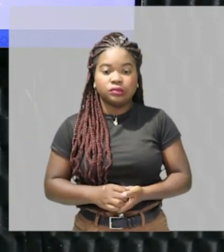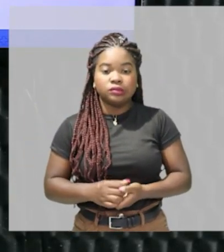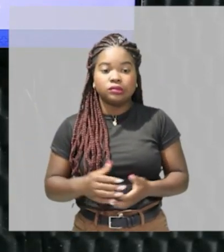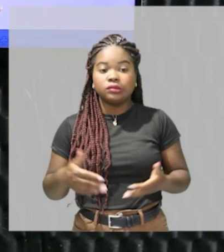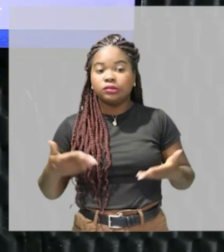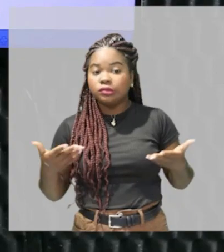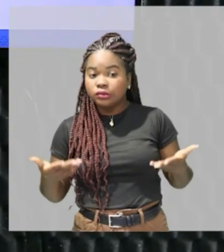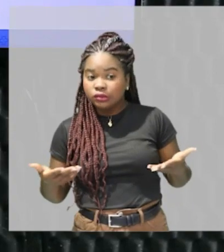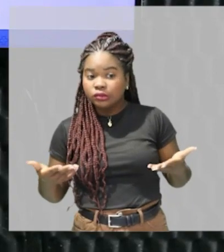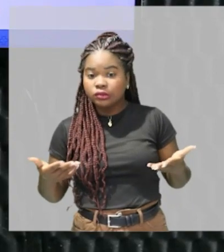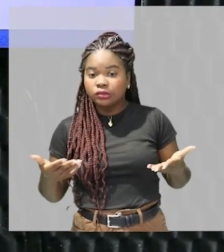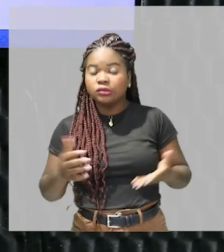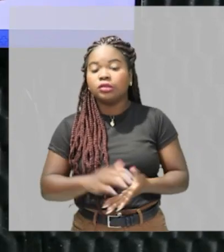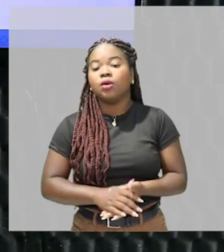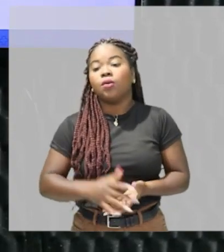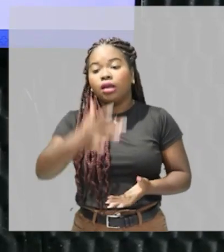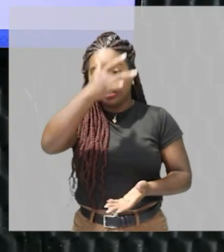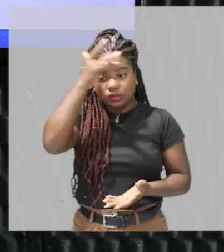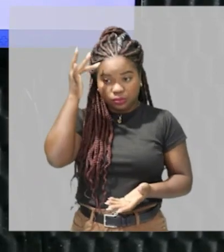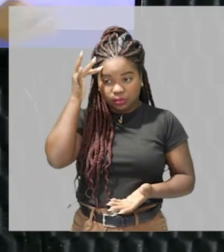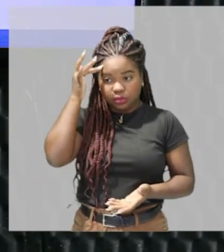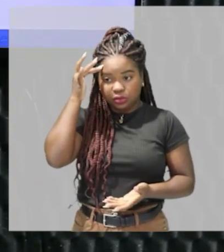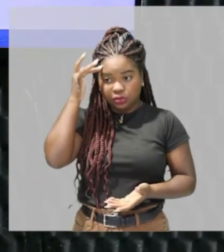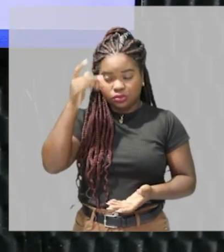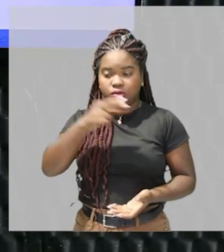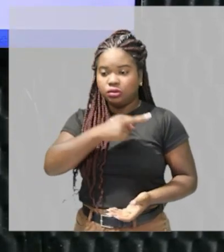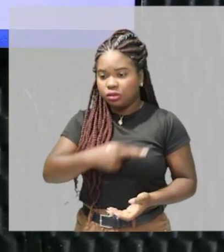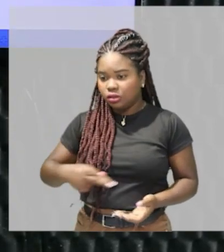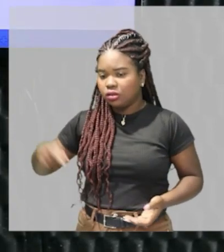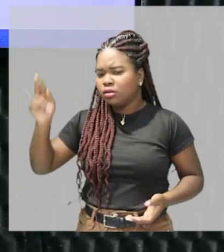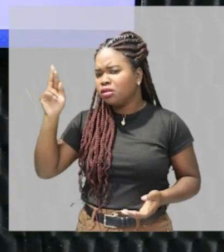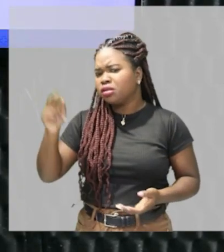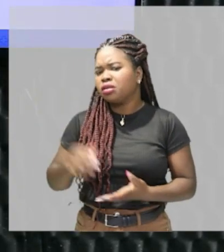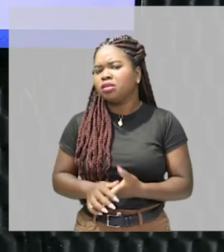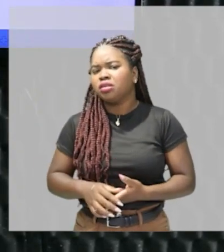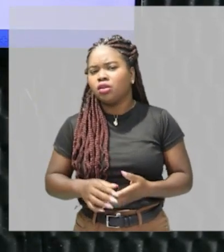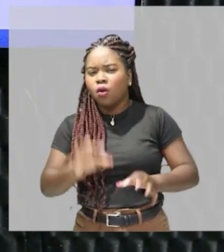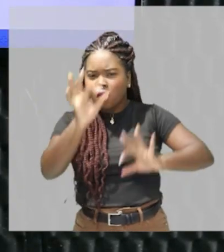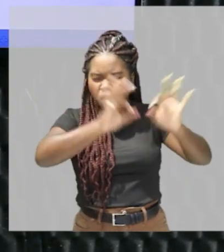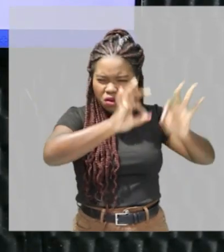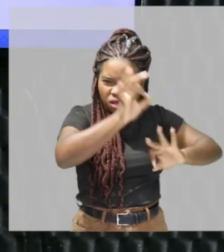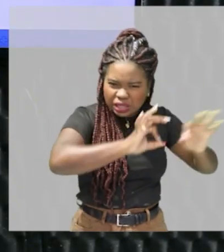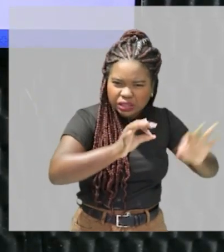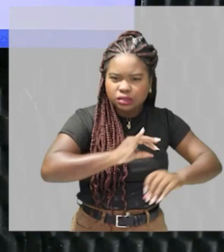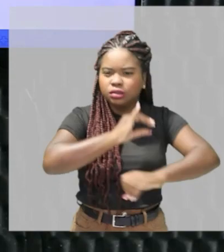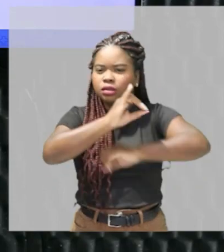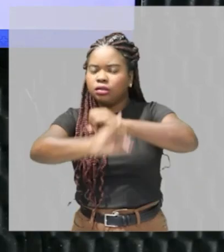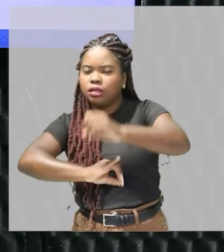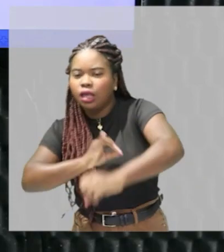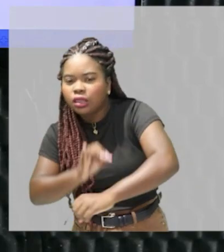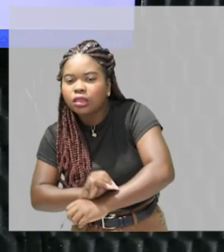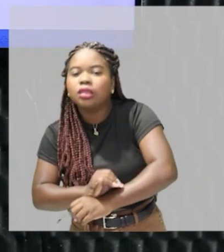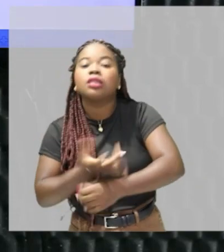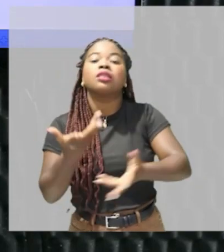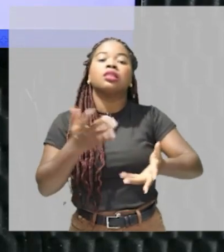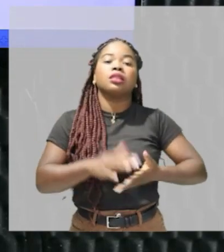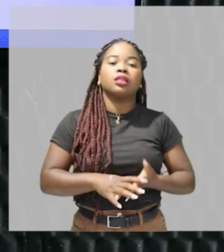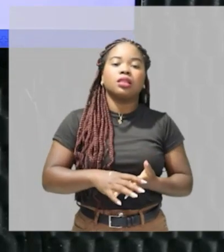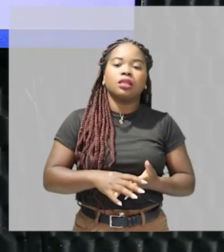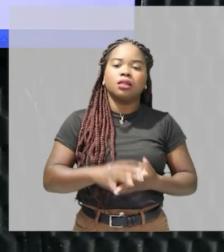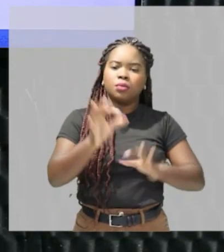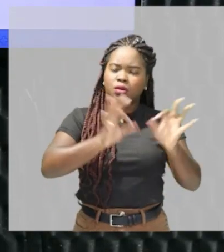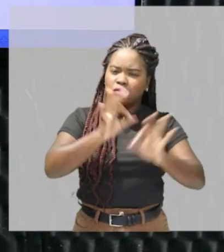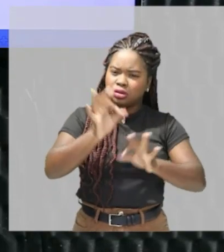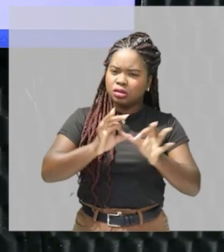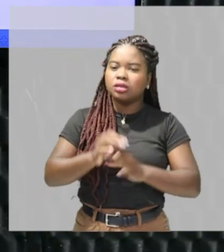monges decidiram ir para a internet para elaborar uma campanha com vídeos, blog, tudo